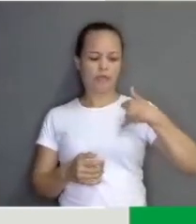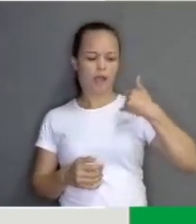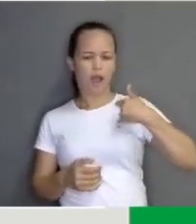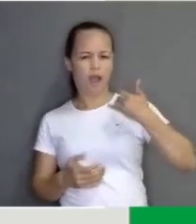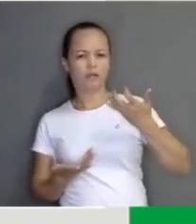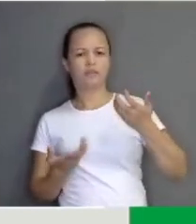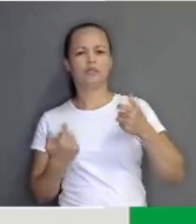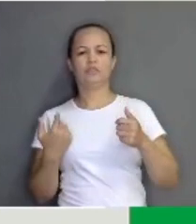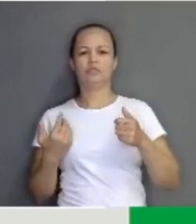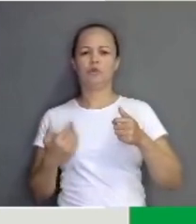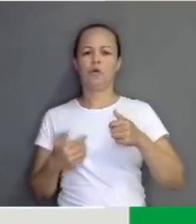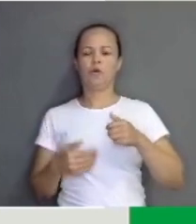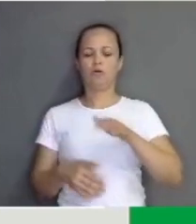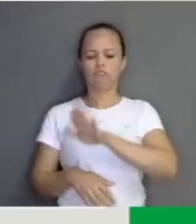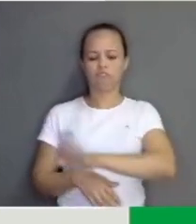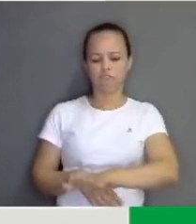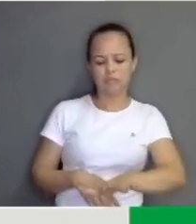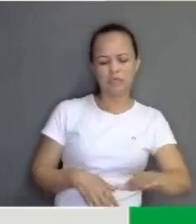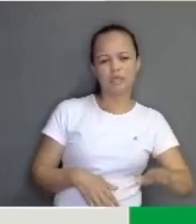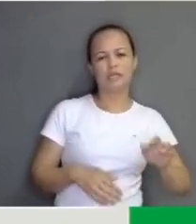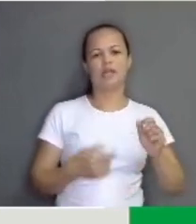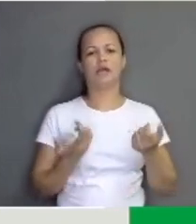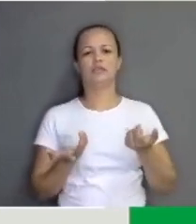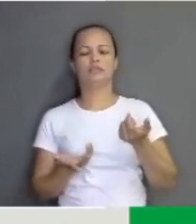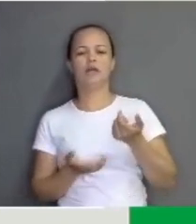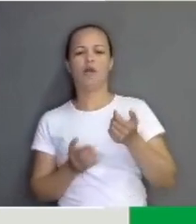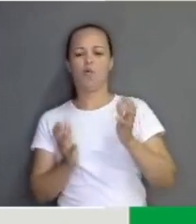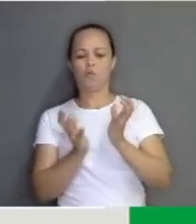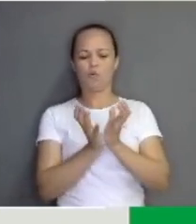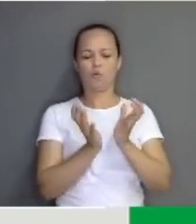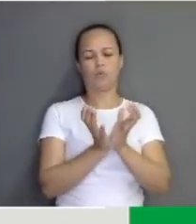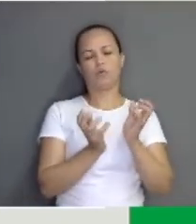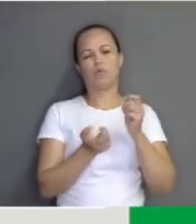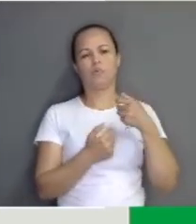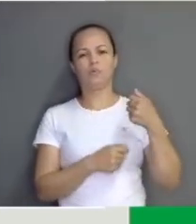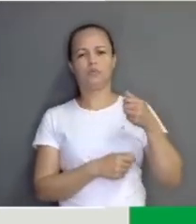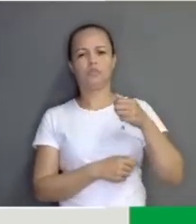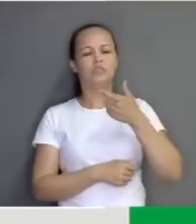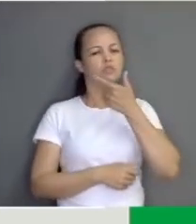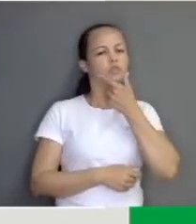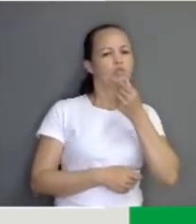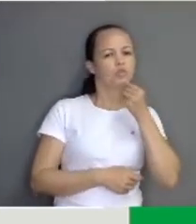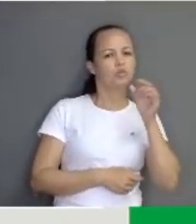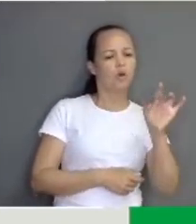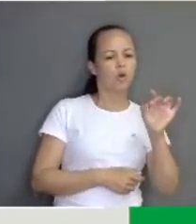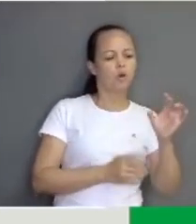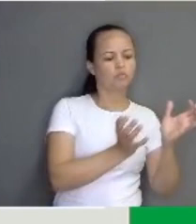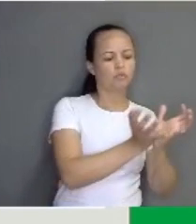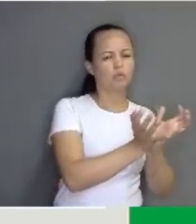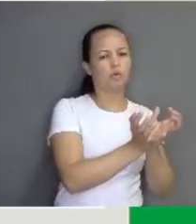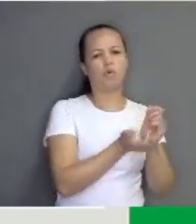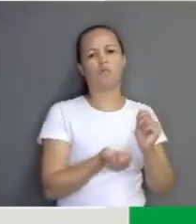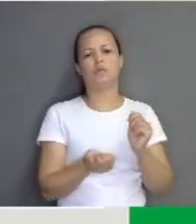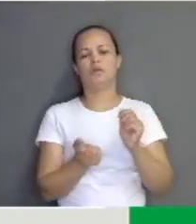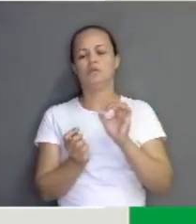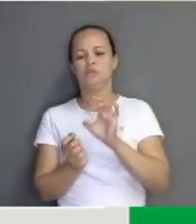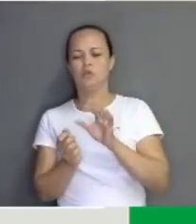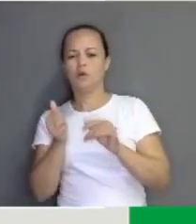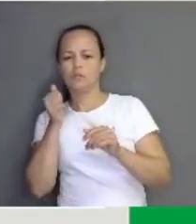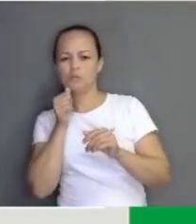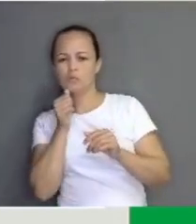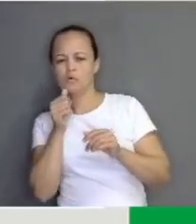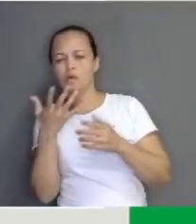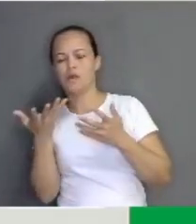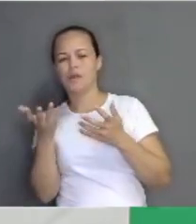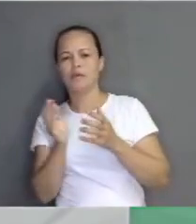grupo social só de homens. Então, algo nos liga, algo nos faz ser